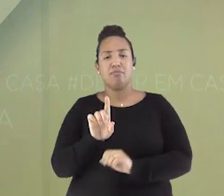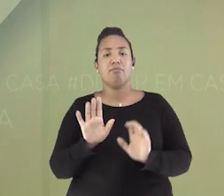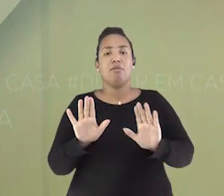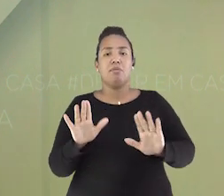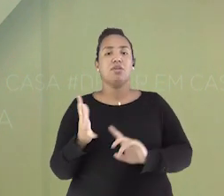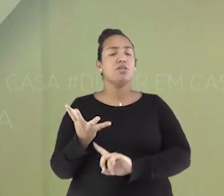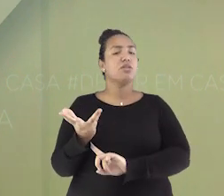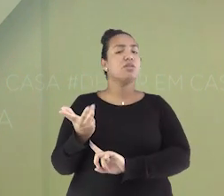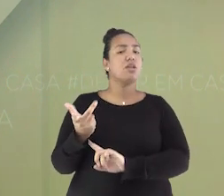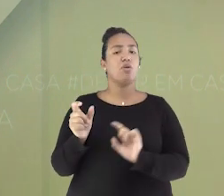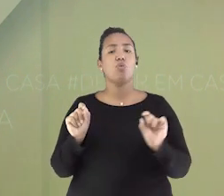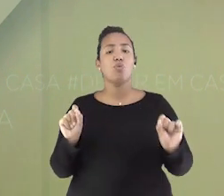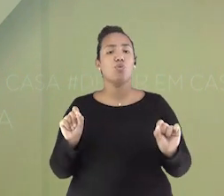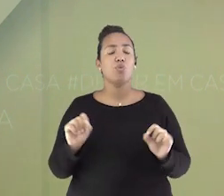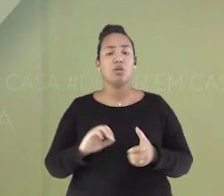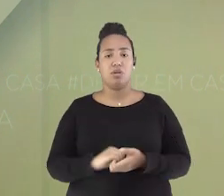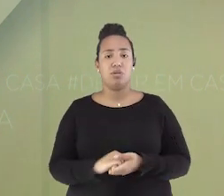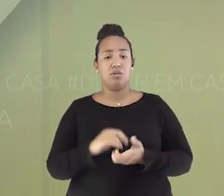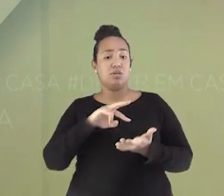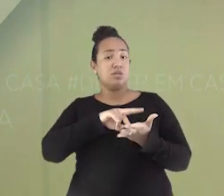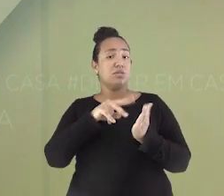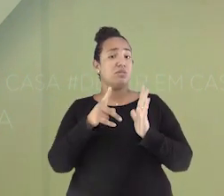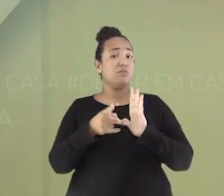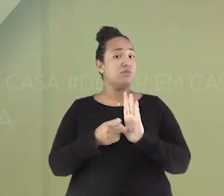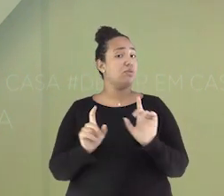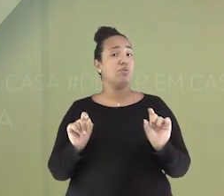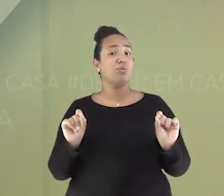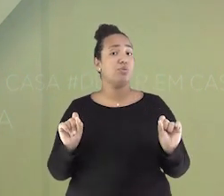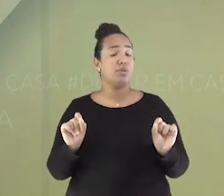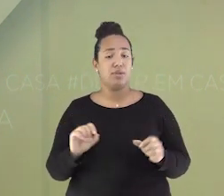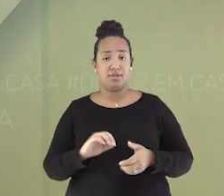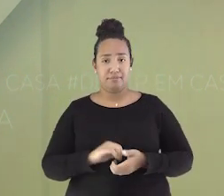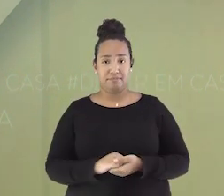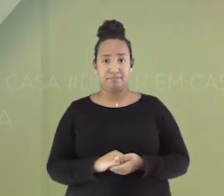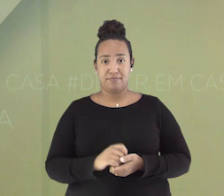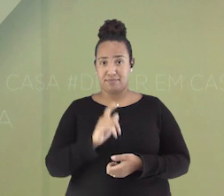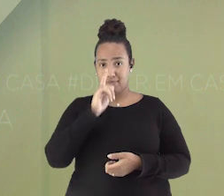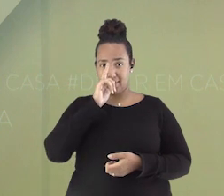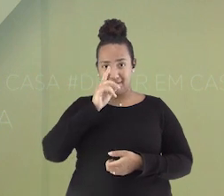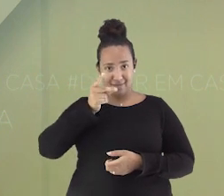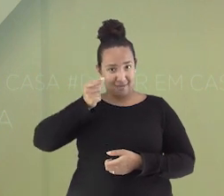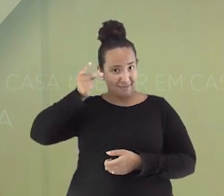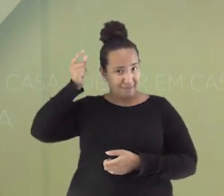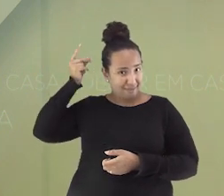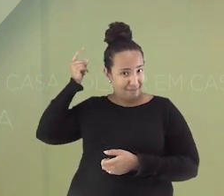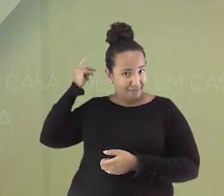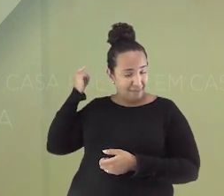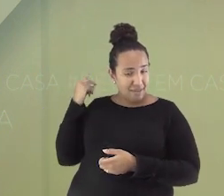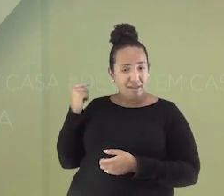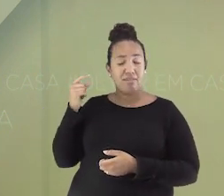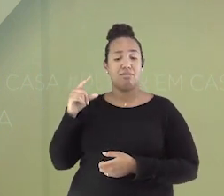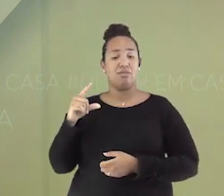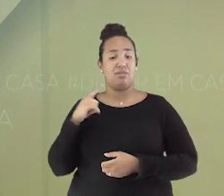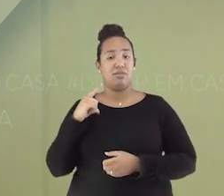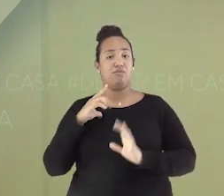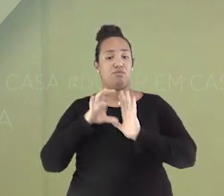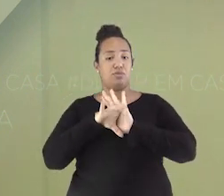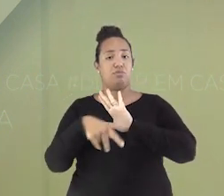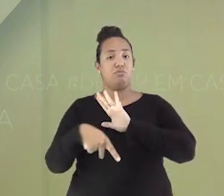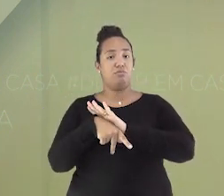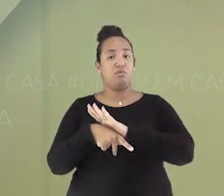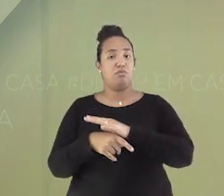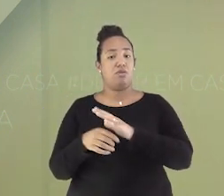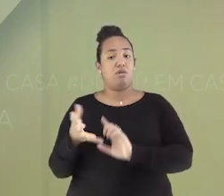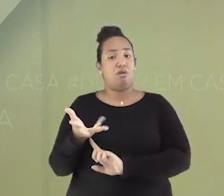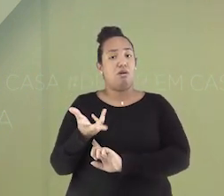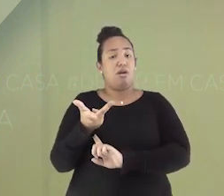que é a arte? O que significa fazer arte? Os gregos, há milhares de anos atrás, estipularam o conceito de arte